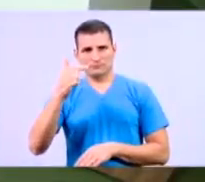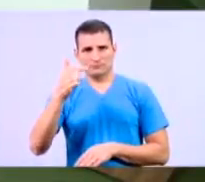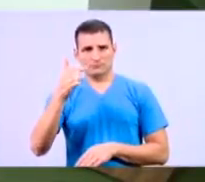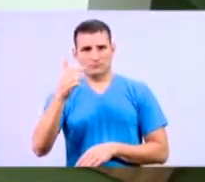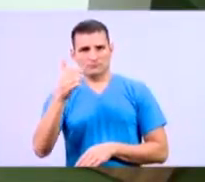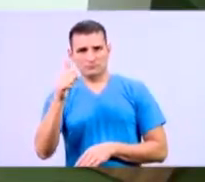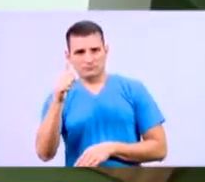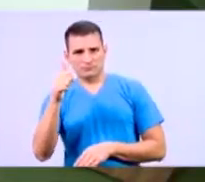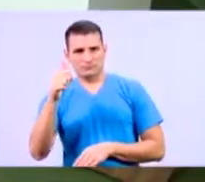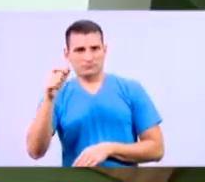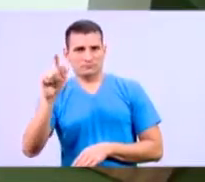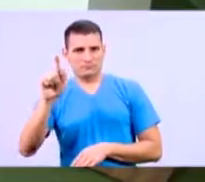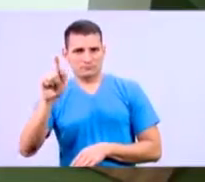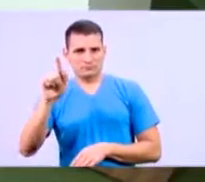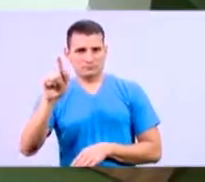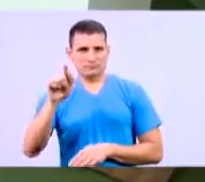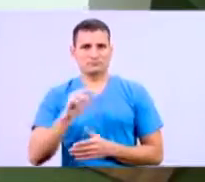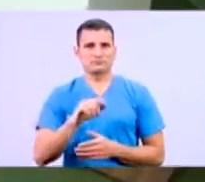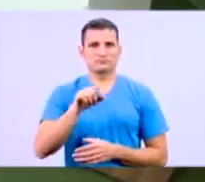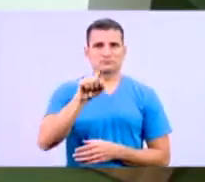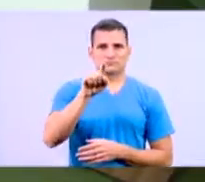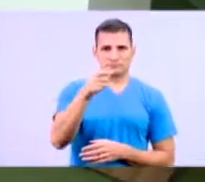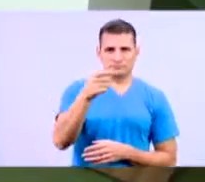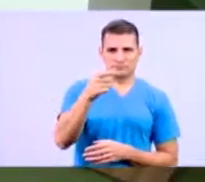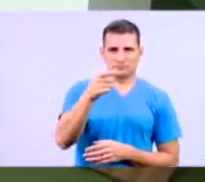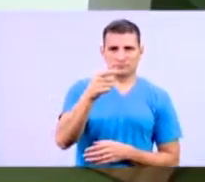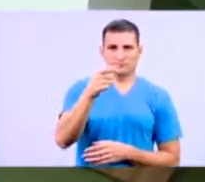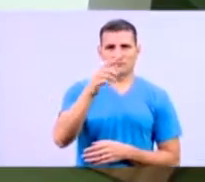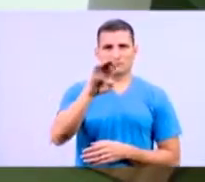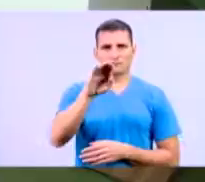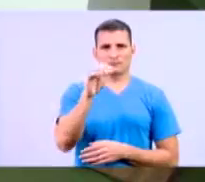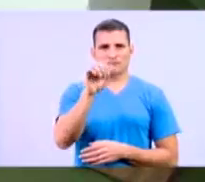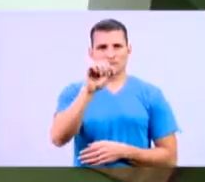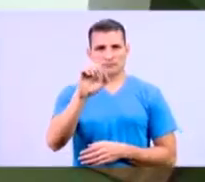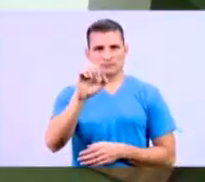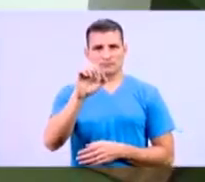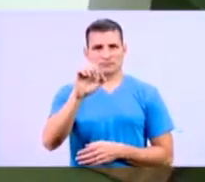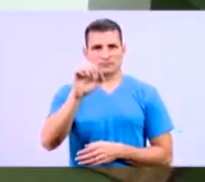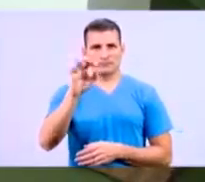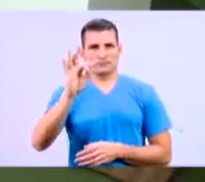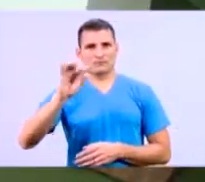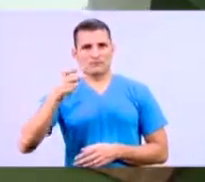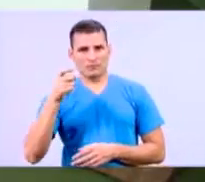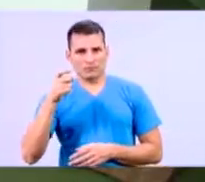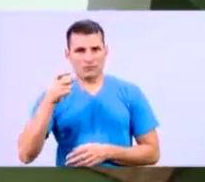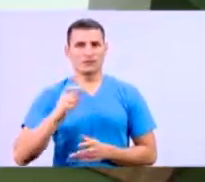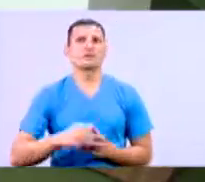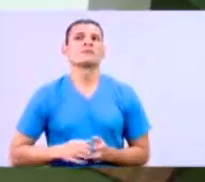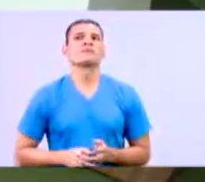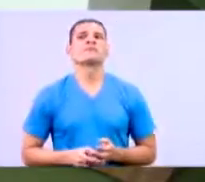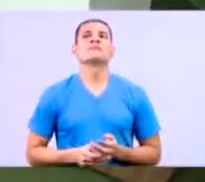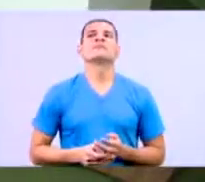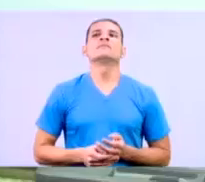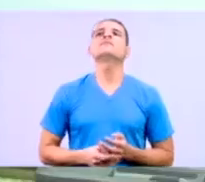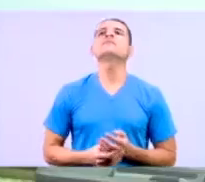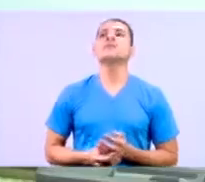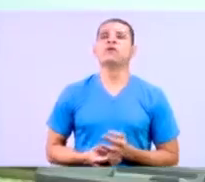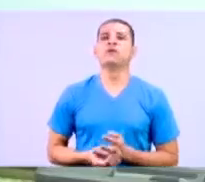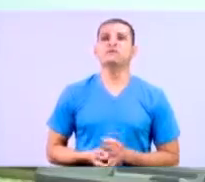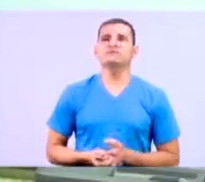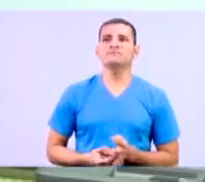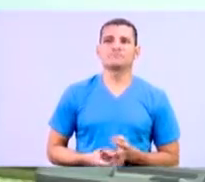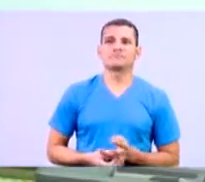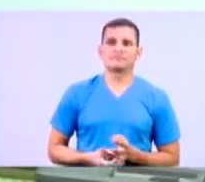base TX. 1000 base TX. Muito bom. Está certa, ok? Parabéns. Só que a gente